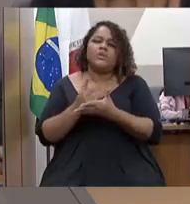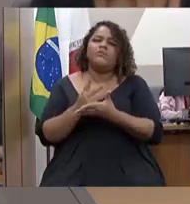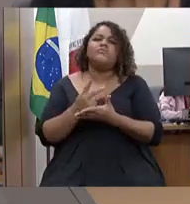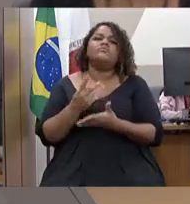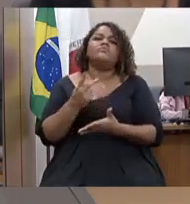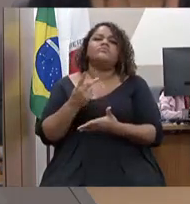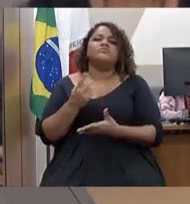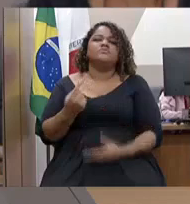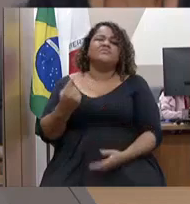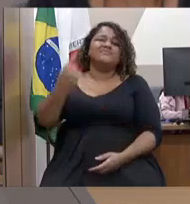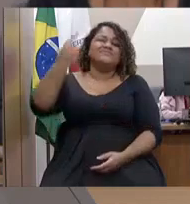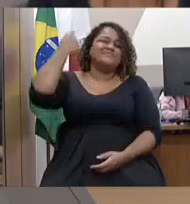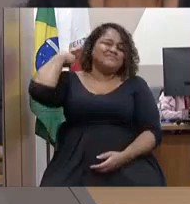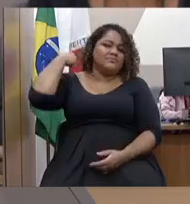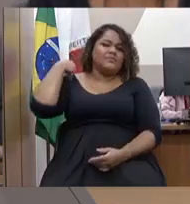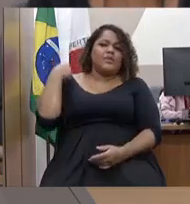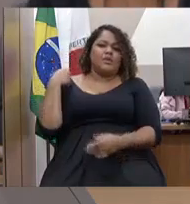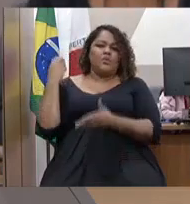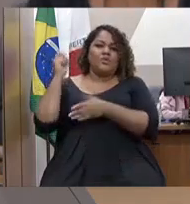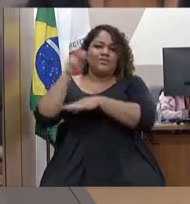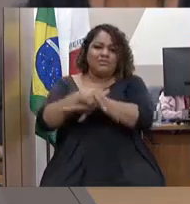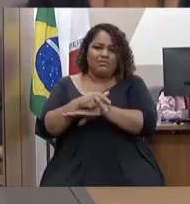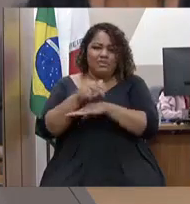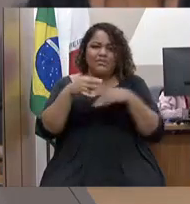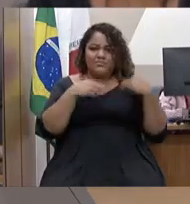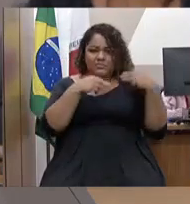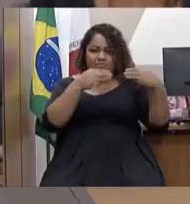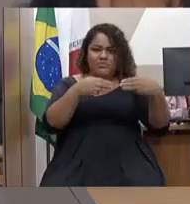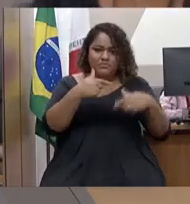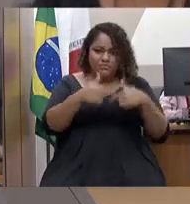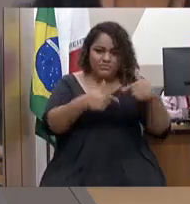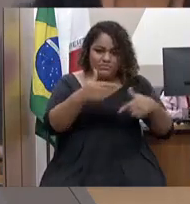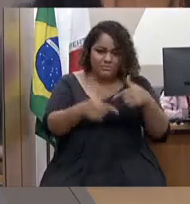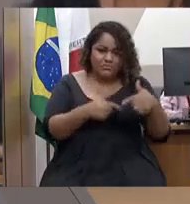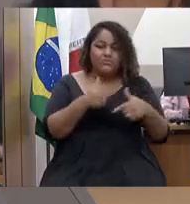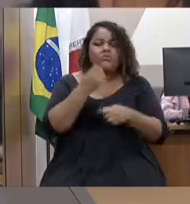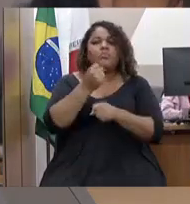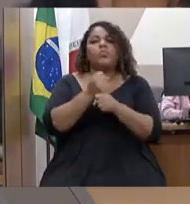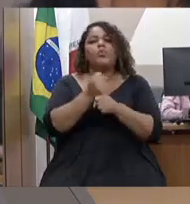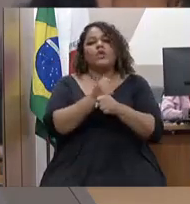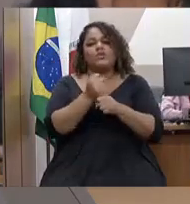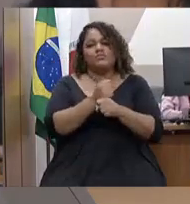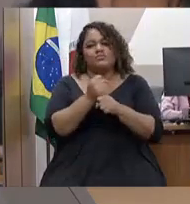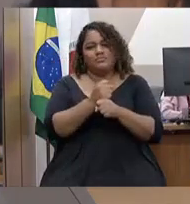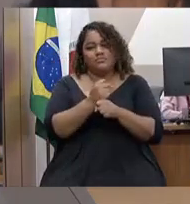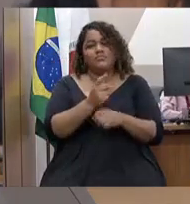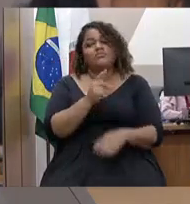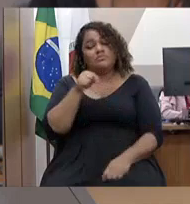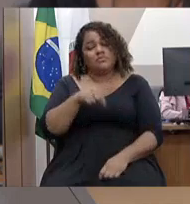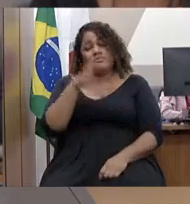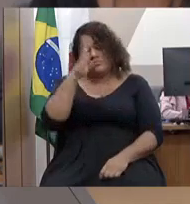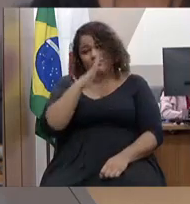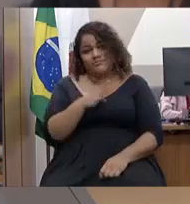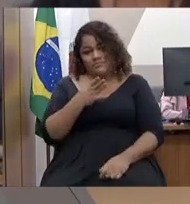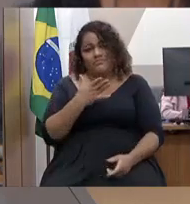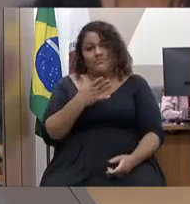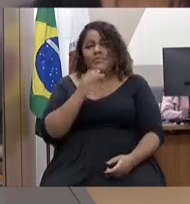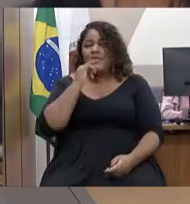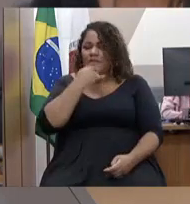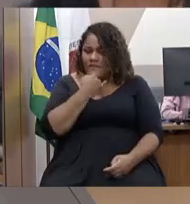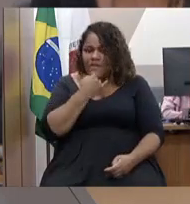3 mil mortes de acidente de trabalho por ano no Brasil infelizmente a gente tem sido muito pouco efetivo nisso